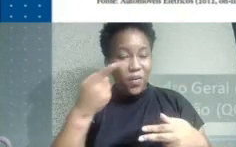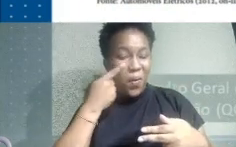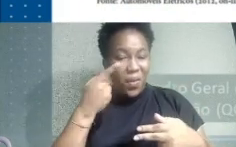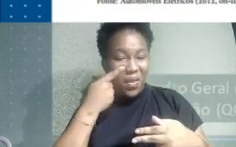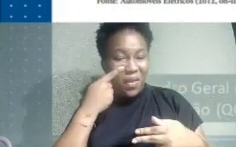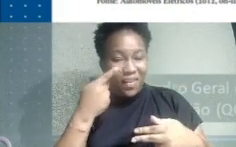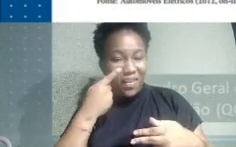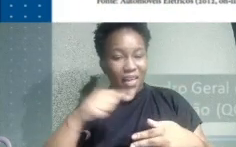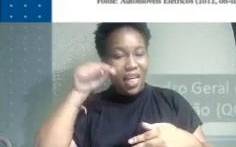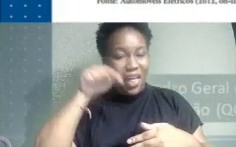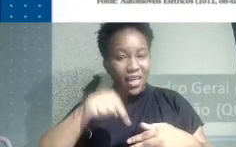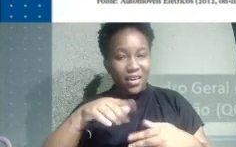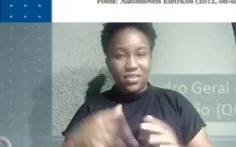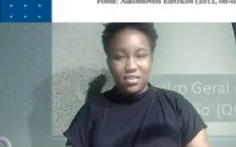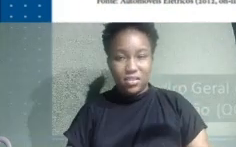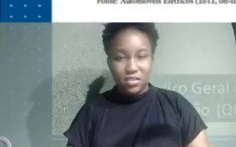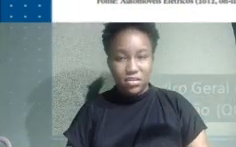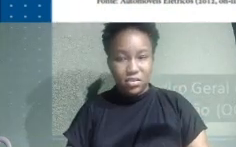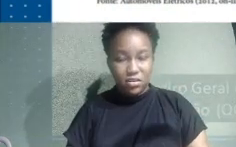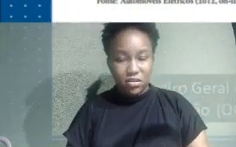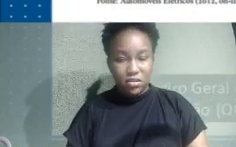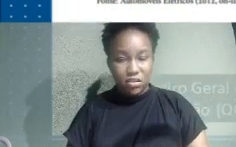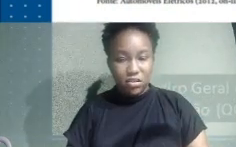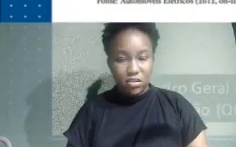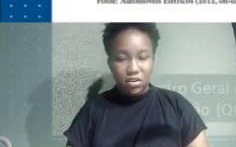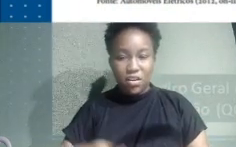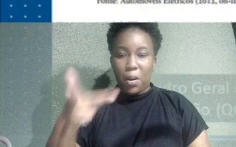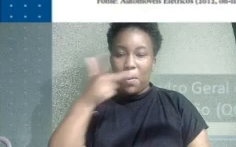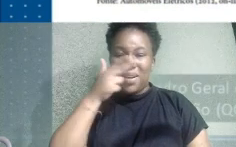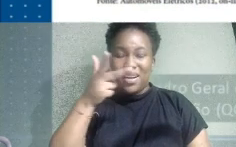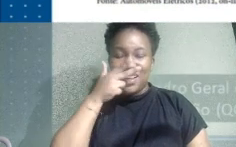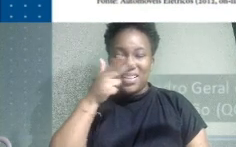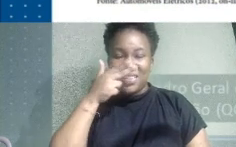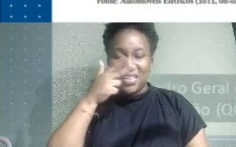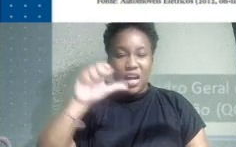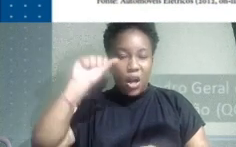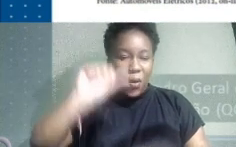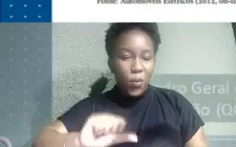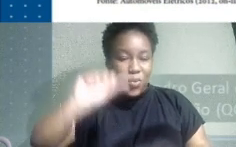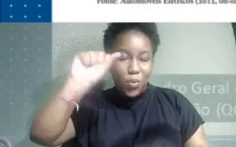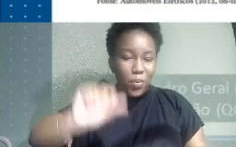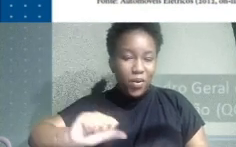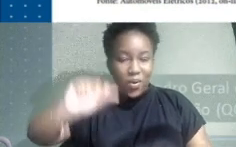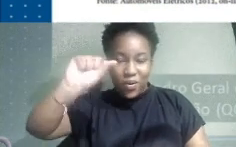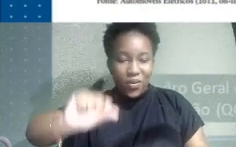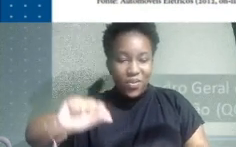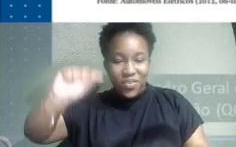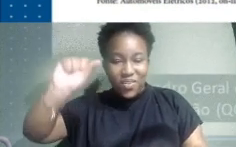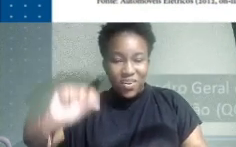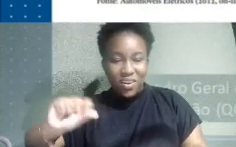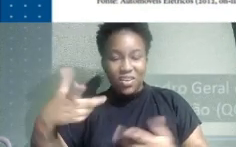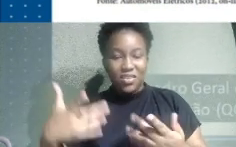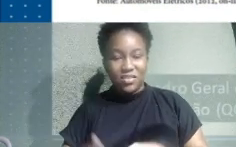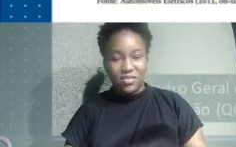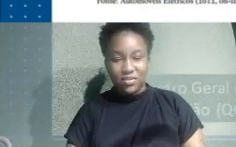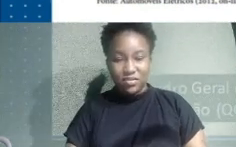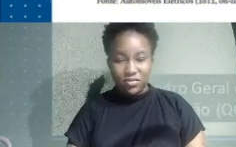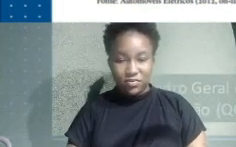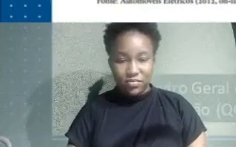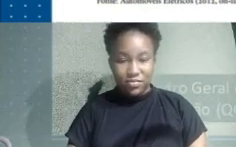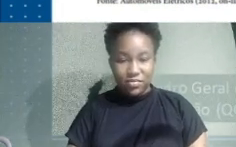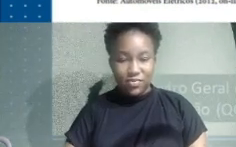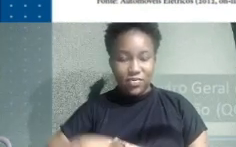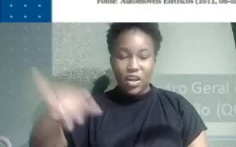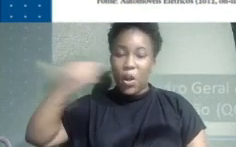essas teclas que se assemelham a interruptores, ok? Então dá uma olhadinha no que eu falei antes para vocês, ó. A